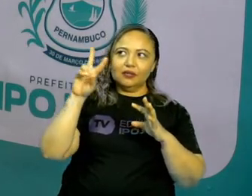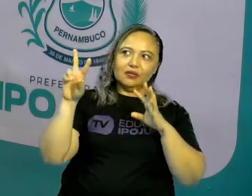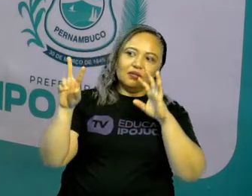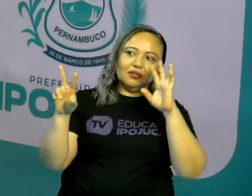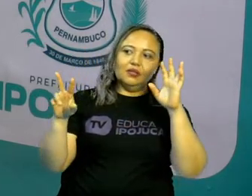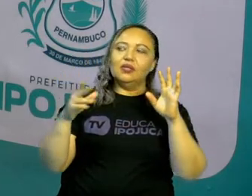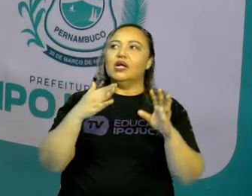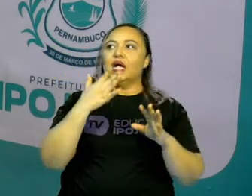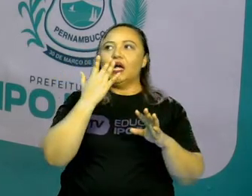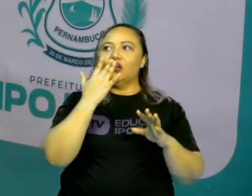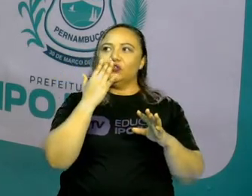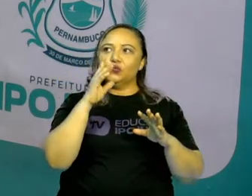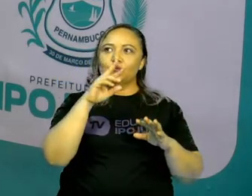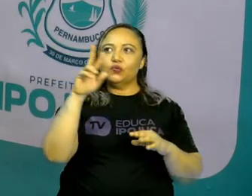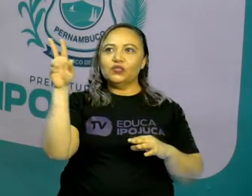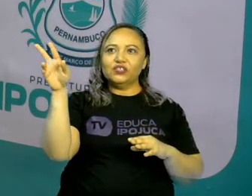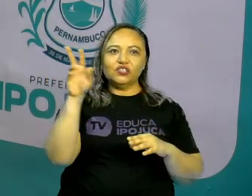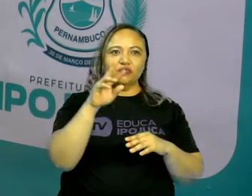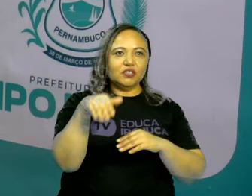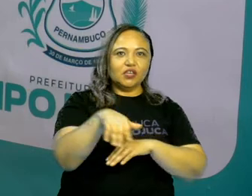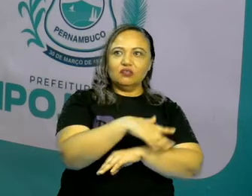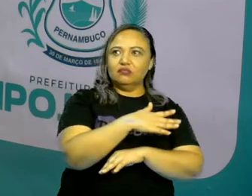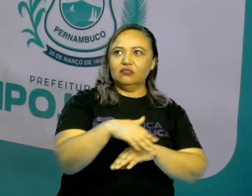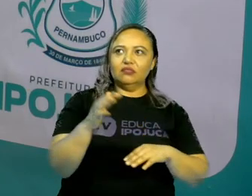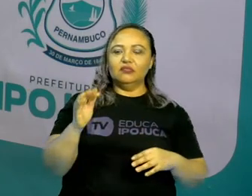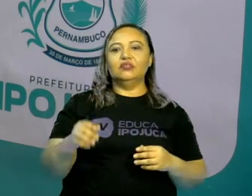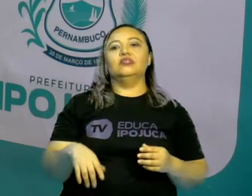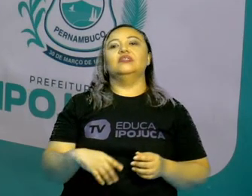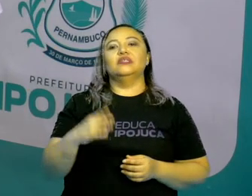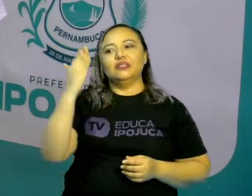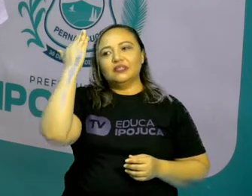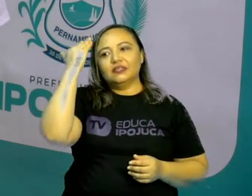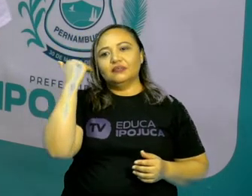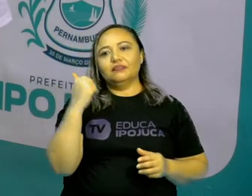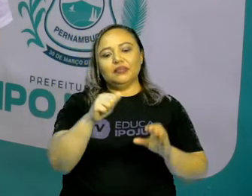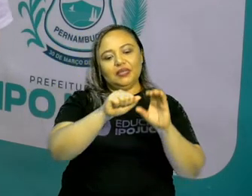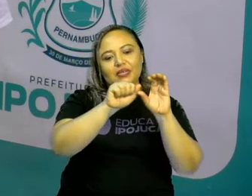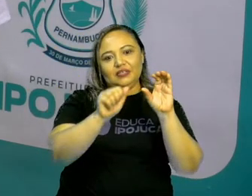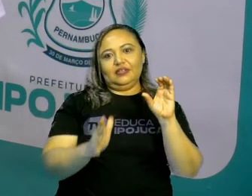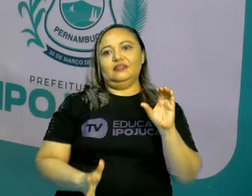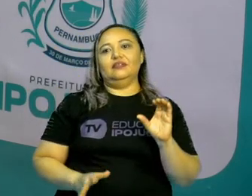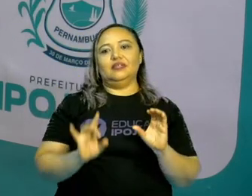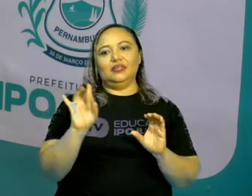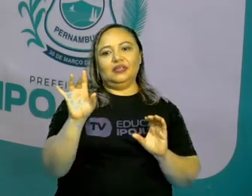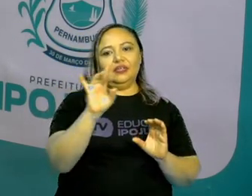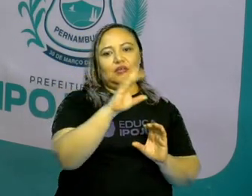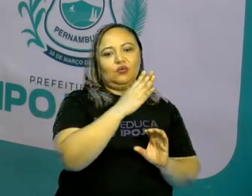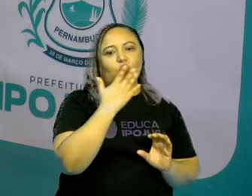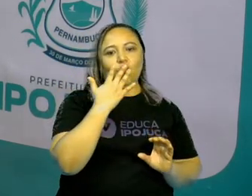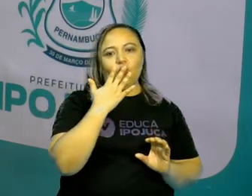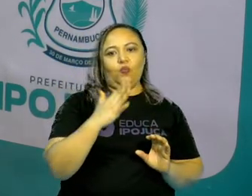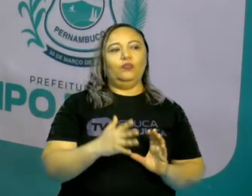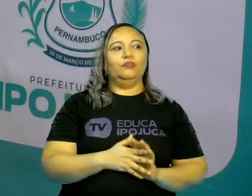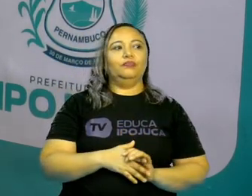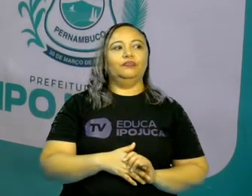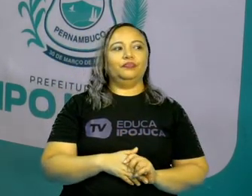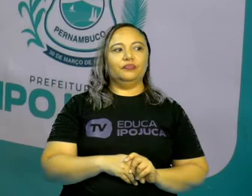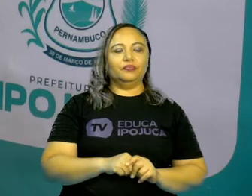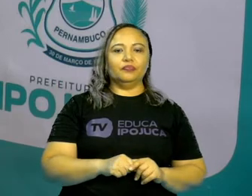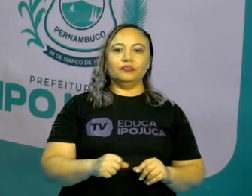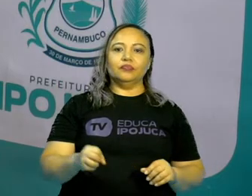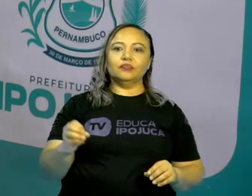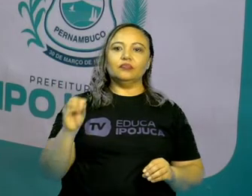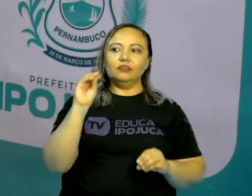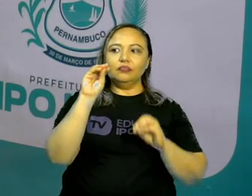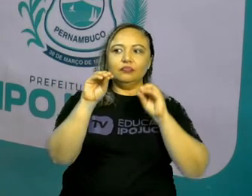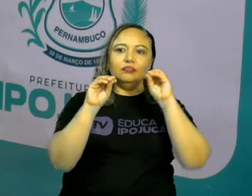cor primária. Nós podemos classificar as cores, não é assim? Então, para você, vou mandar um